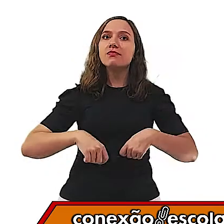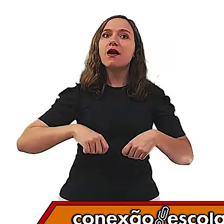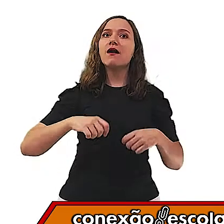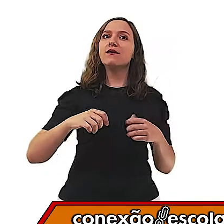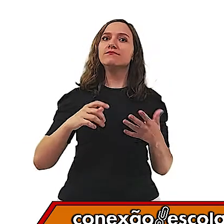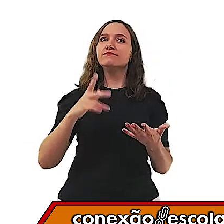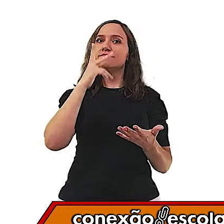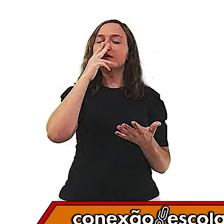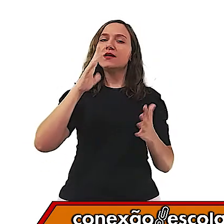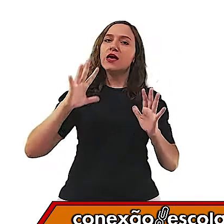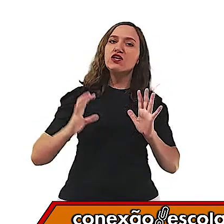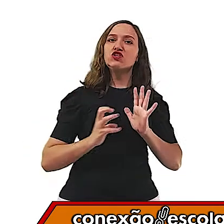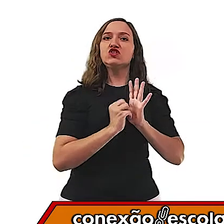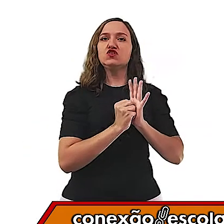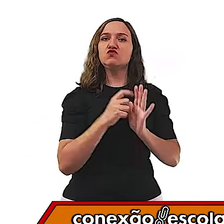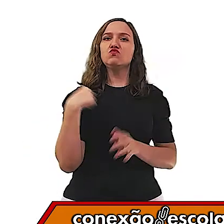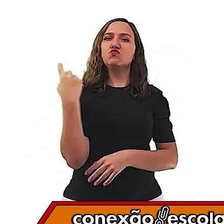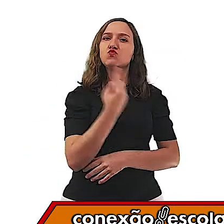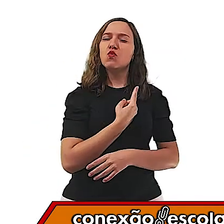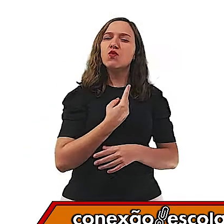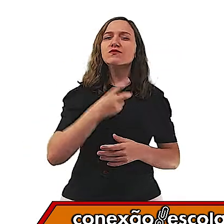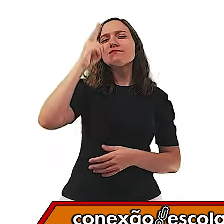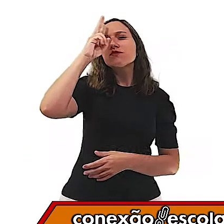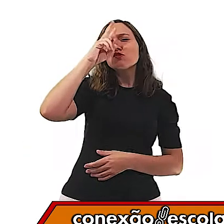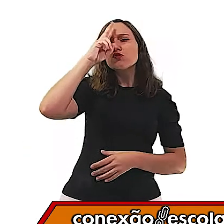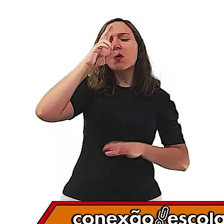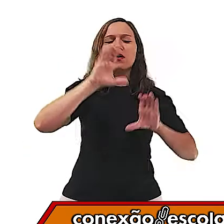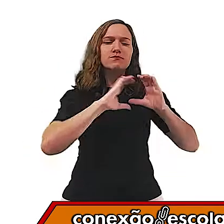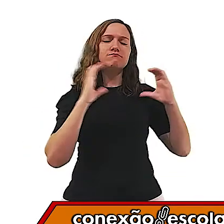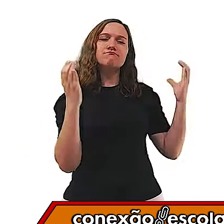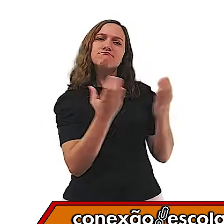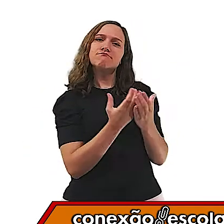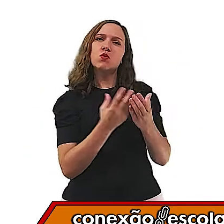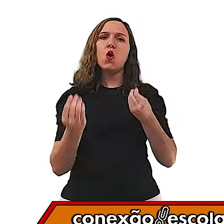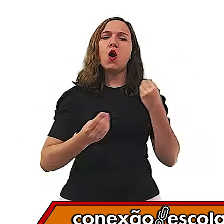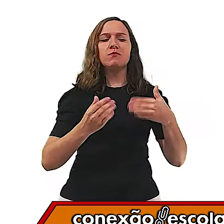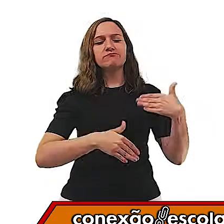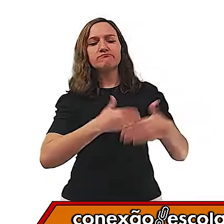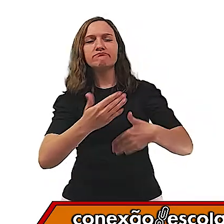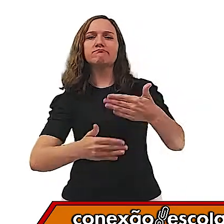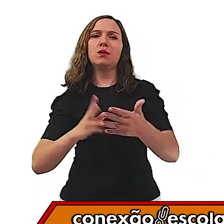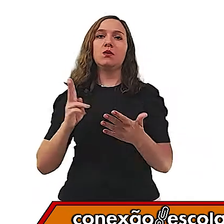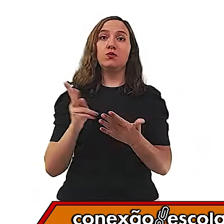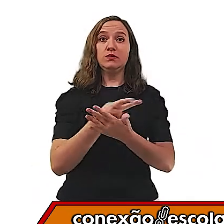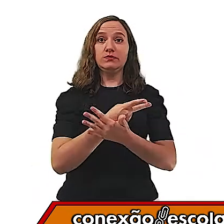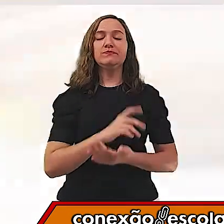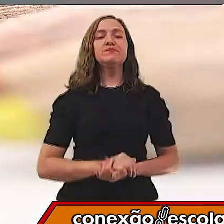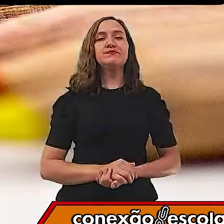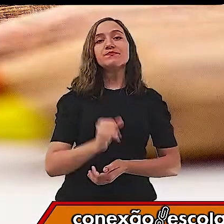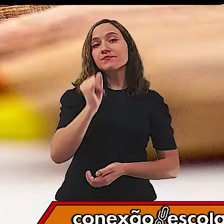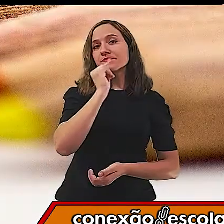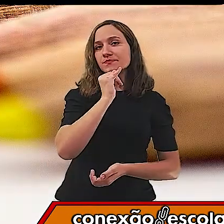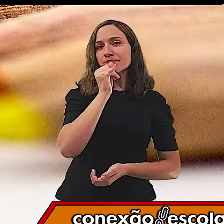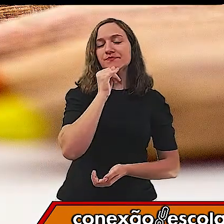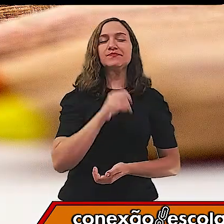acontecimentos na nossa história e na nossa comunidade. Por exemplo, quando você